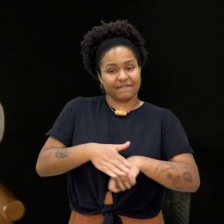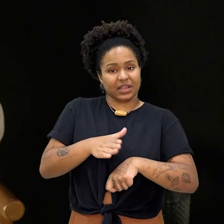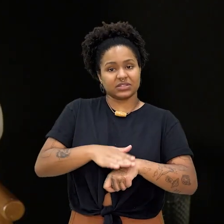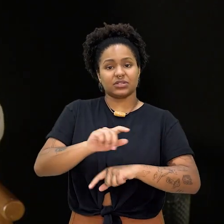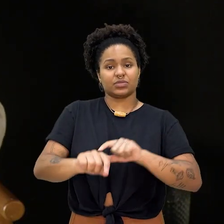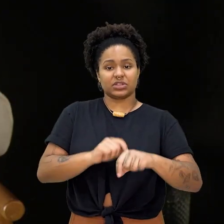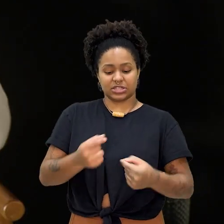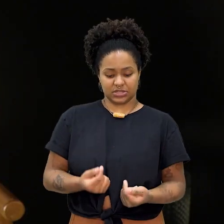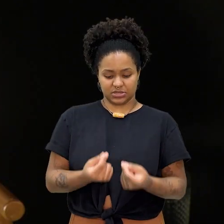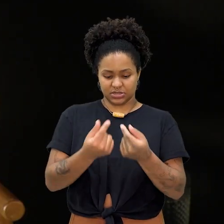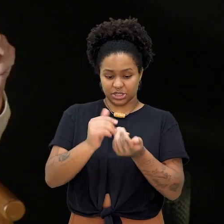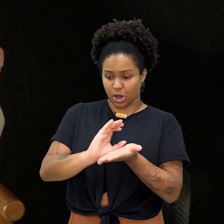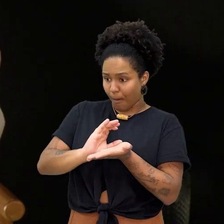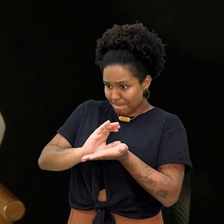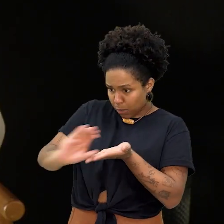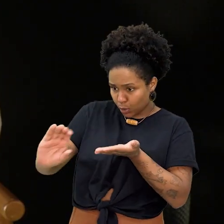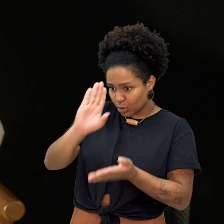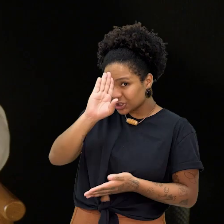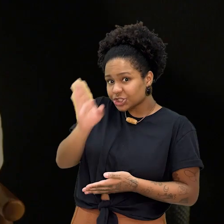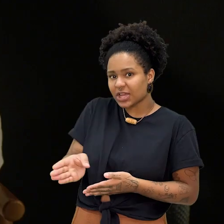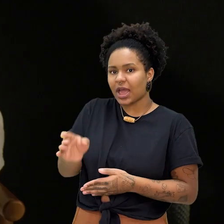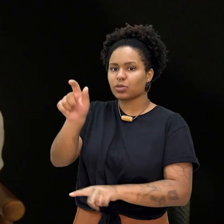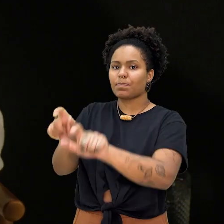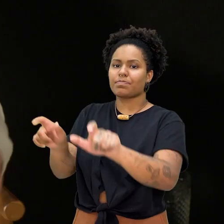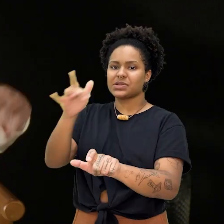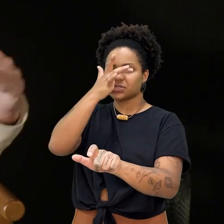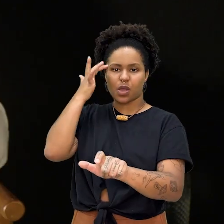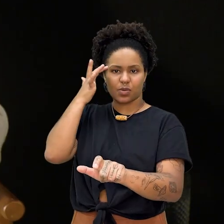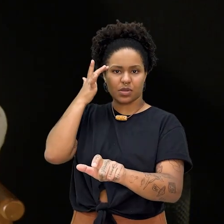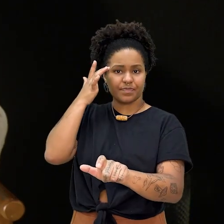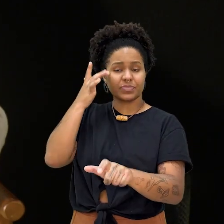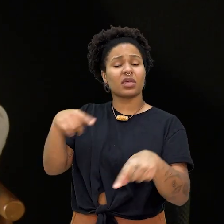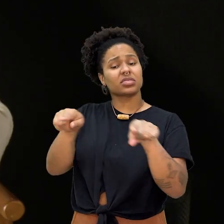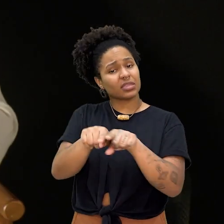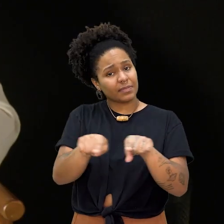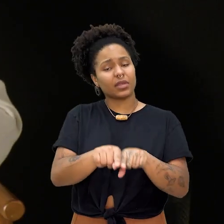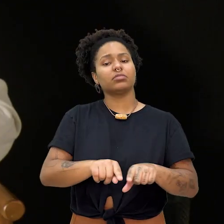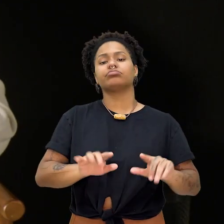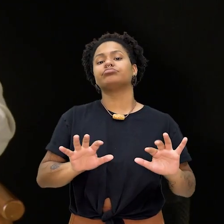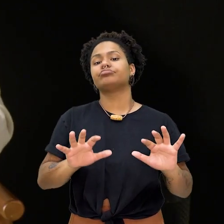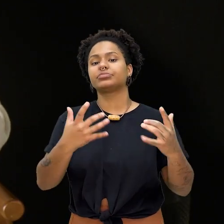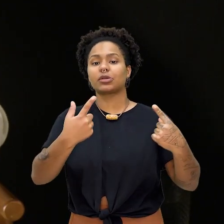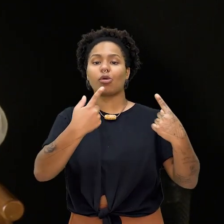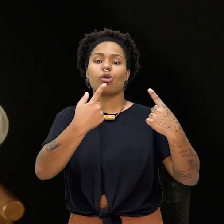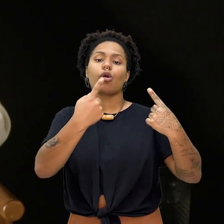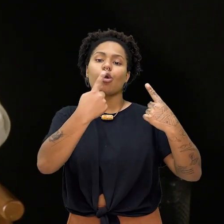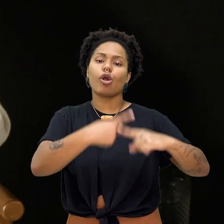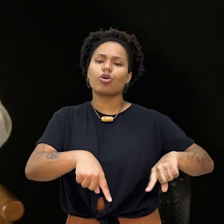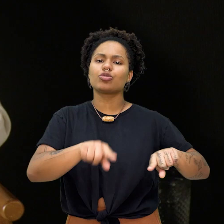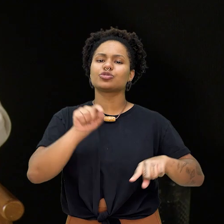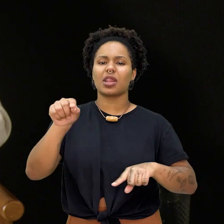fazer com que o dinheiro chegue diretamente para as pessoas. Ao mesmo tempo, surgiu um concurso